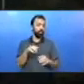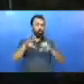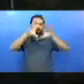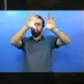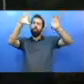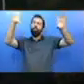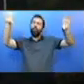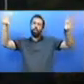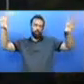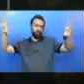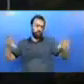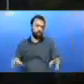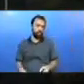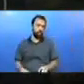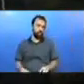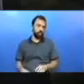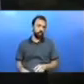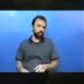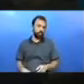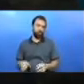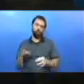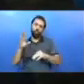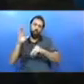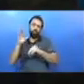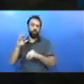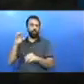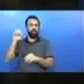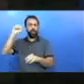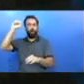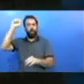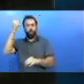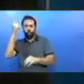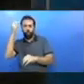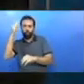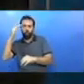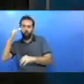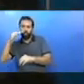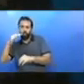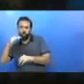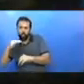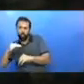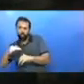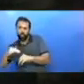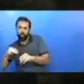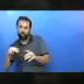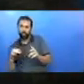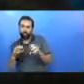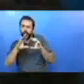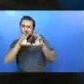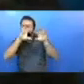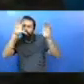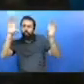Vocês viram na aula anterior? O céu, quando está anoitecendo, ele fica assim um pouco rosado ou alaranjado. É um